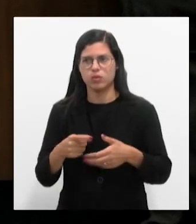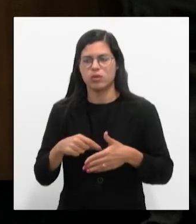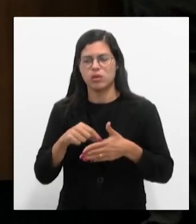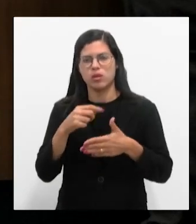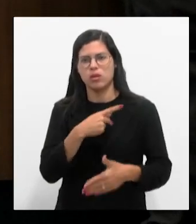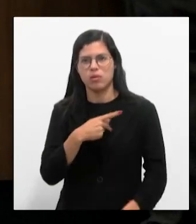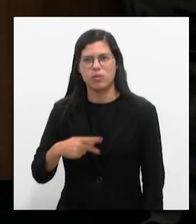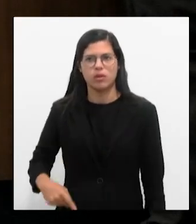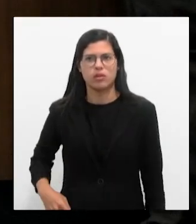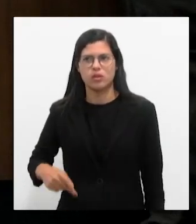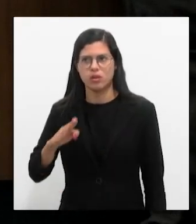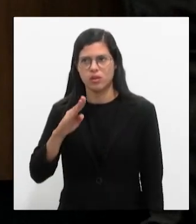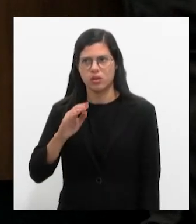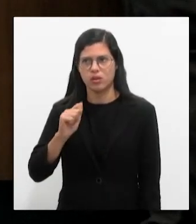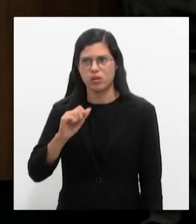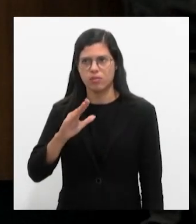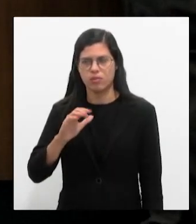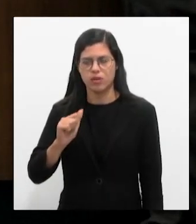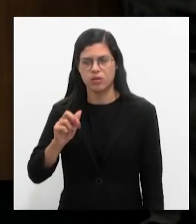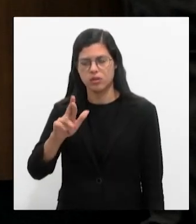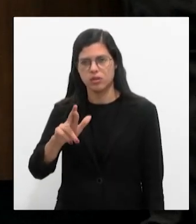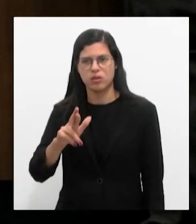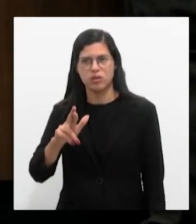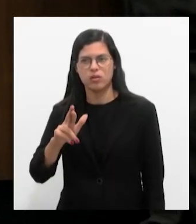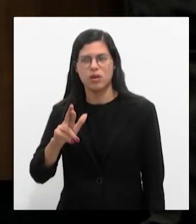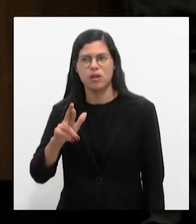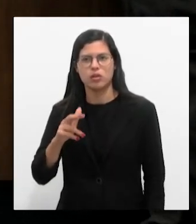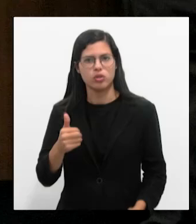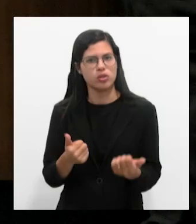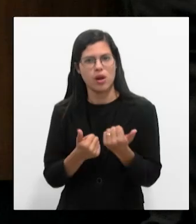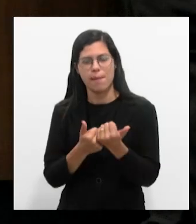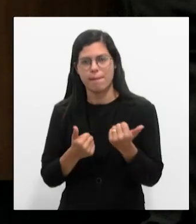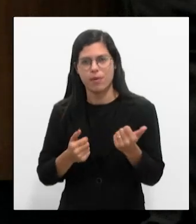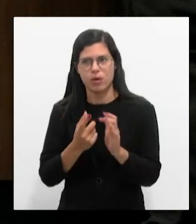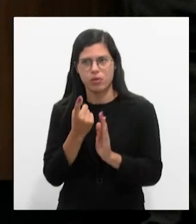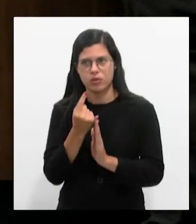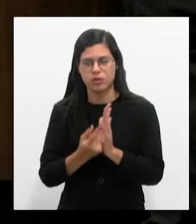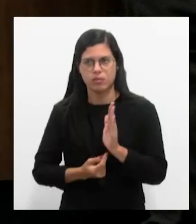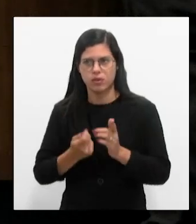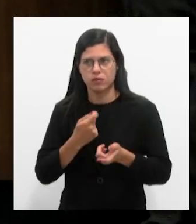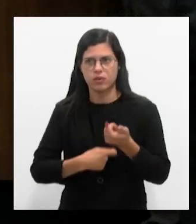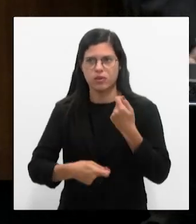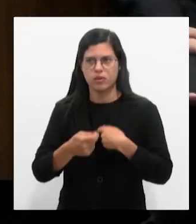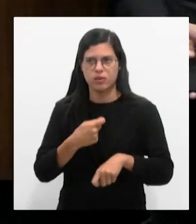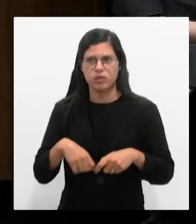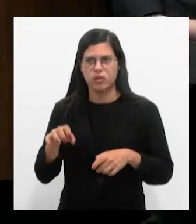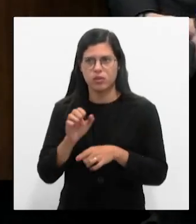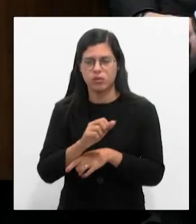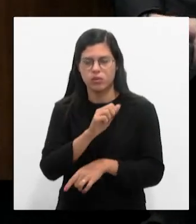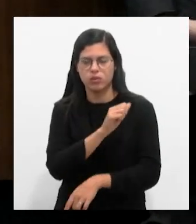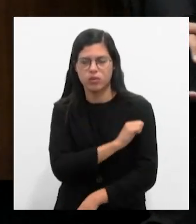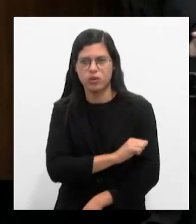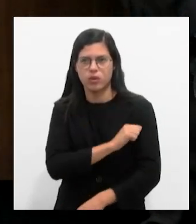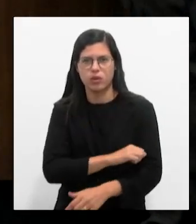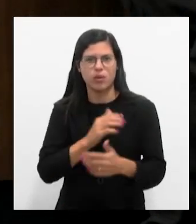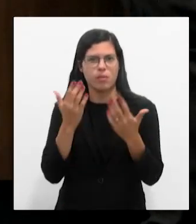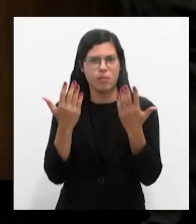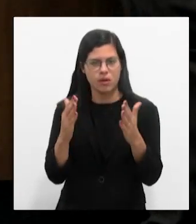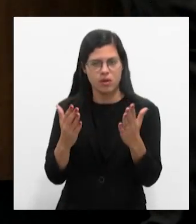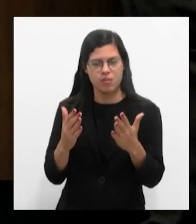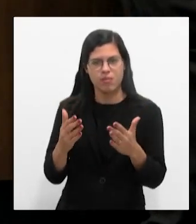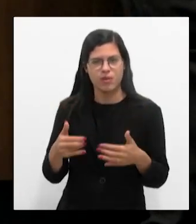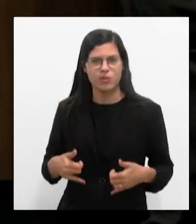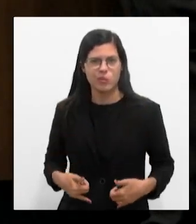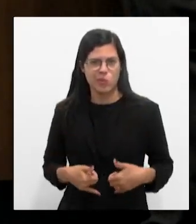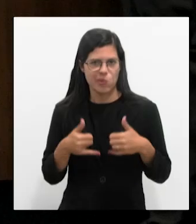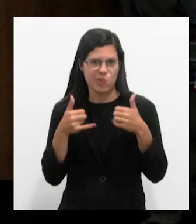Bacelar, de contribuir para o orçamento e para as finanças públicas do Estado do Rio de Janeiro. Parabéns, deputado Vinícius Cozzolino, um orgulho estar do lado de Vossa